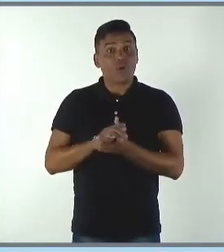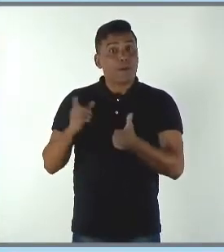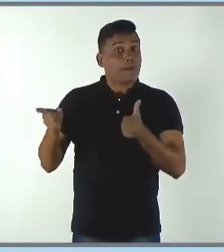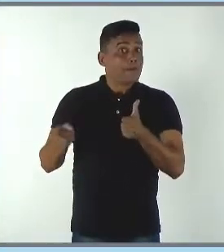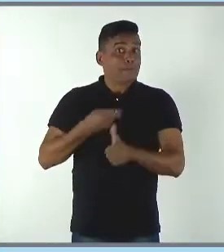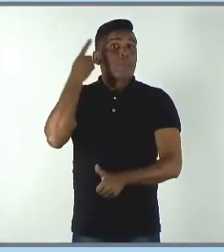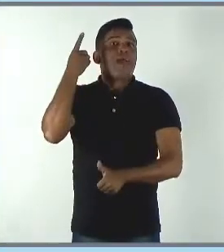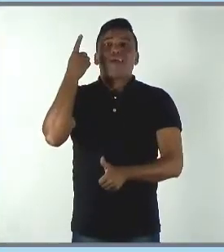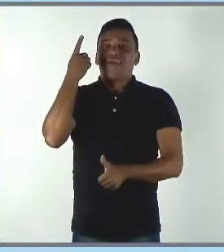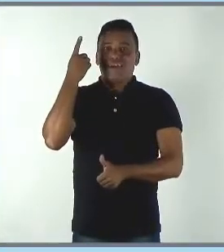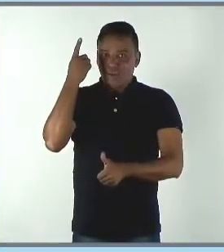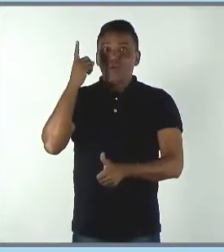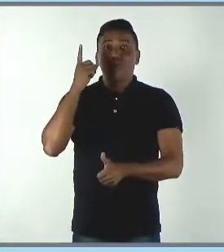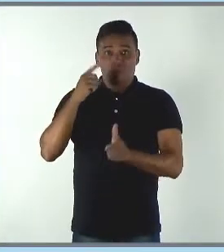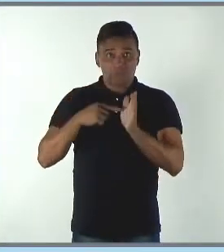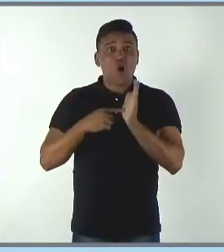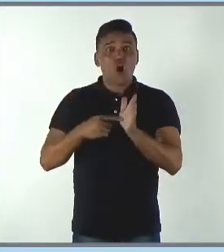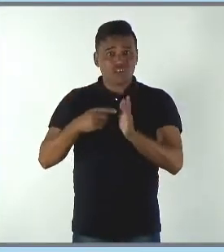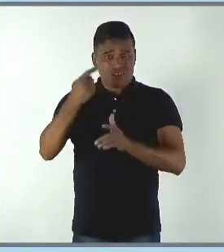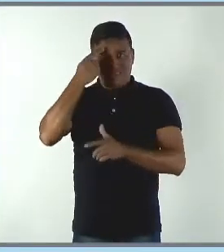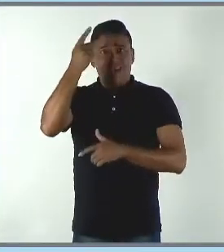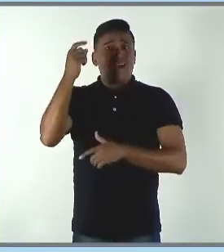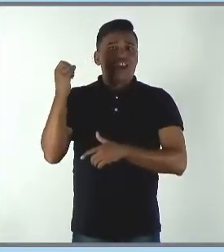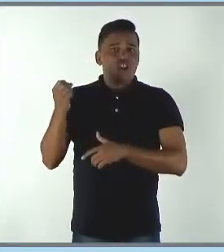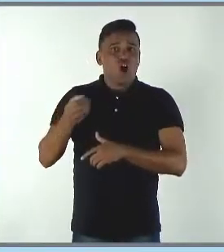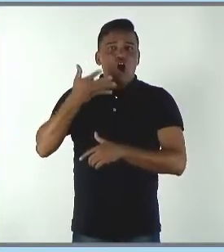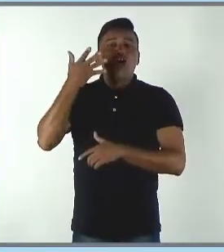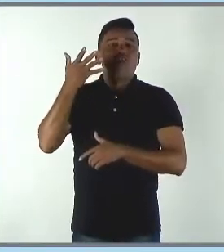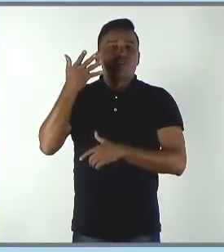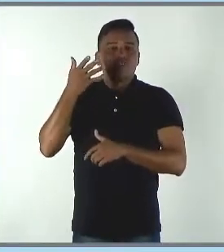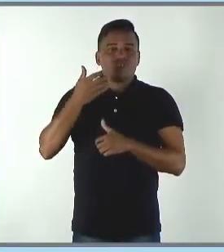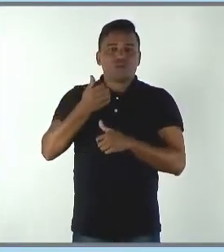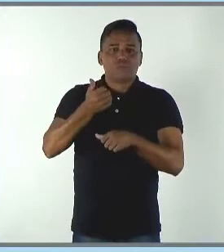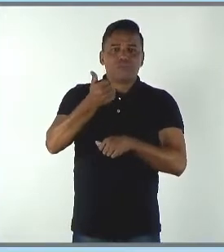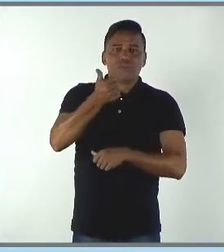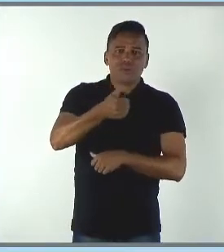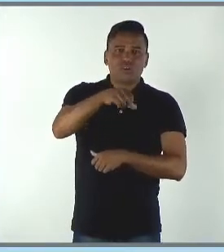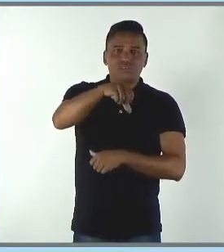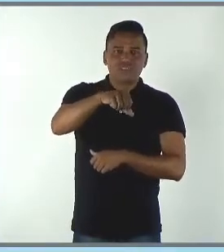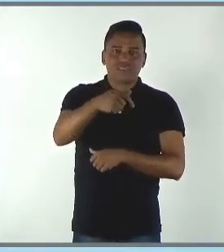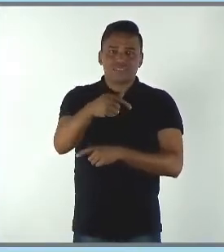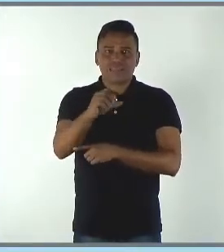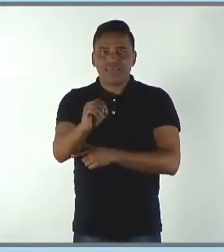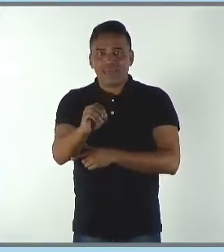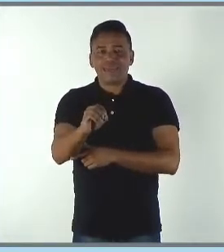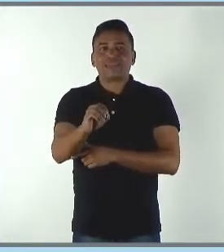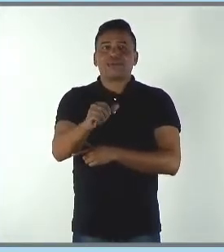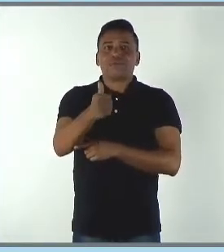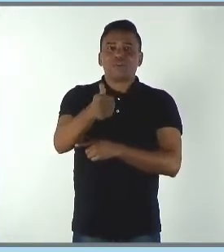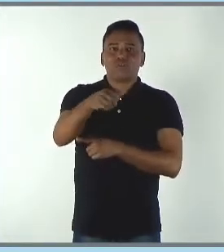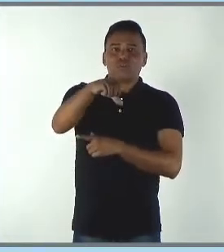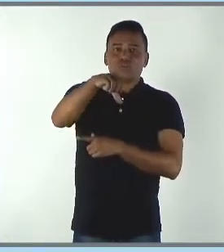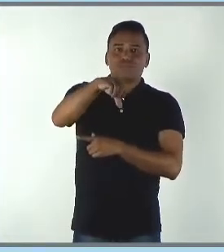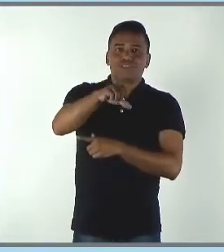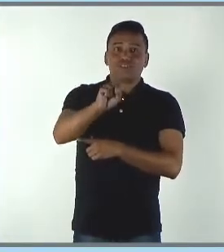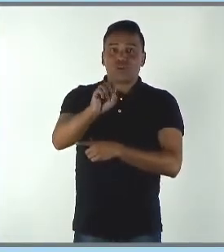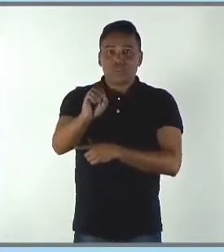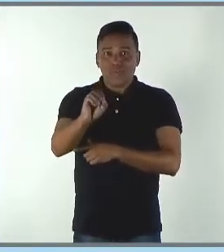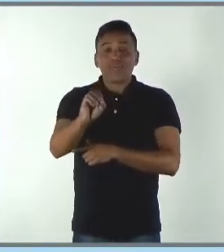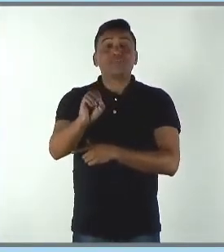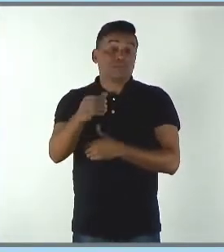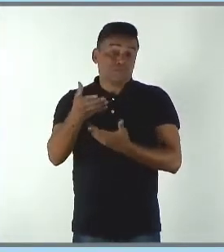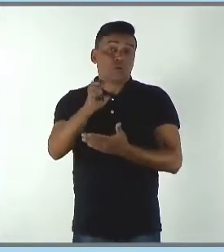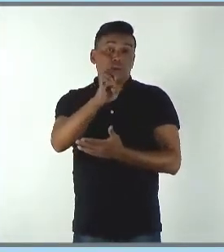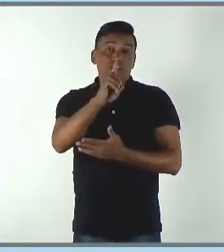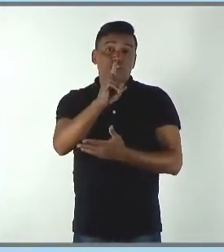é importante compará-lo final dos anos 70, nos anos 80, com o que a editora tem feito hoje, já que é